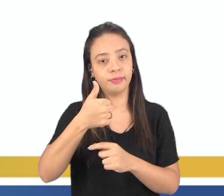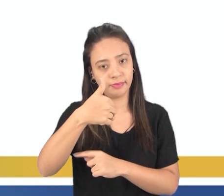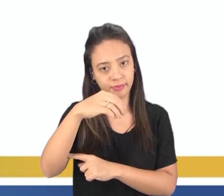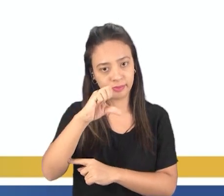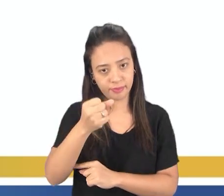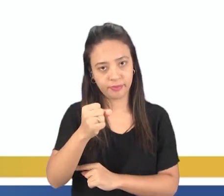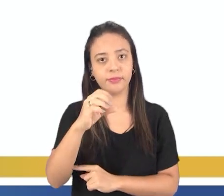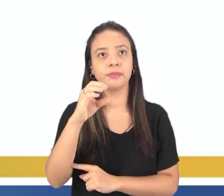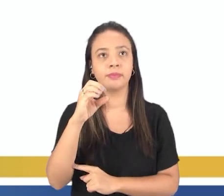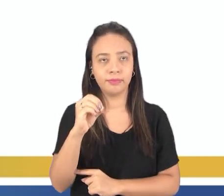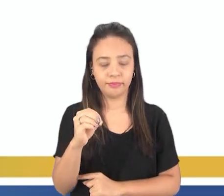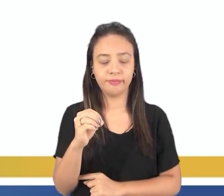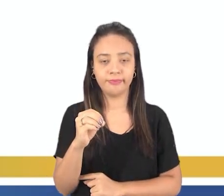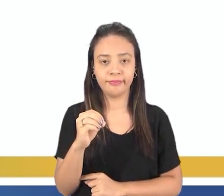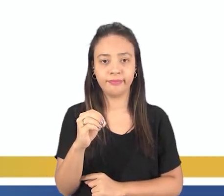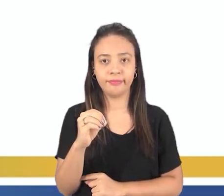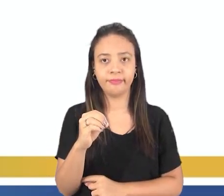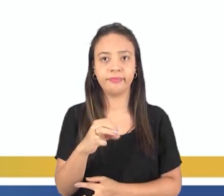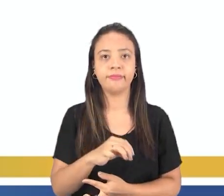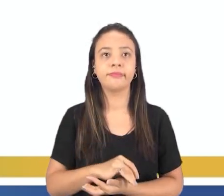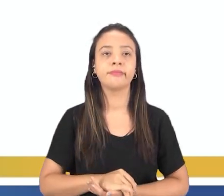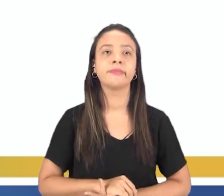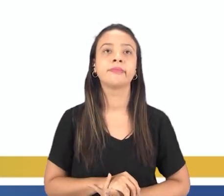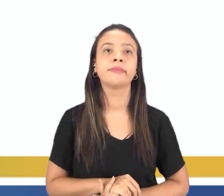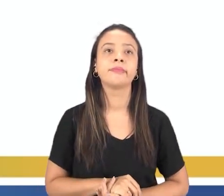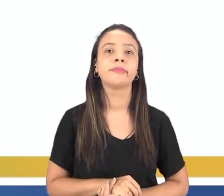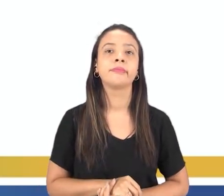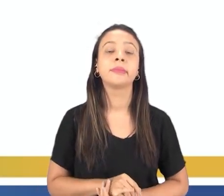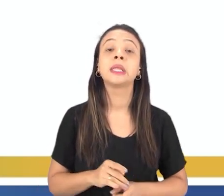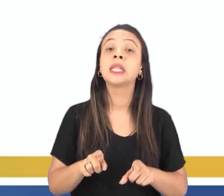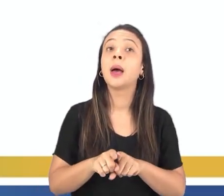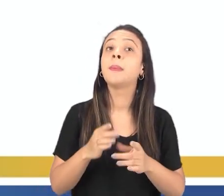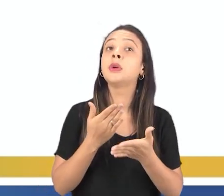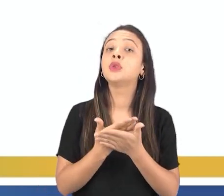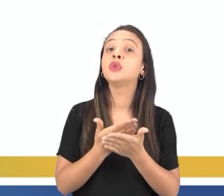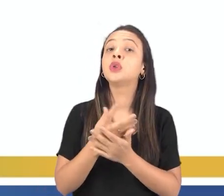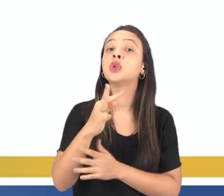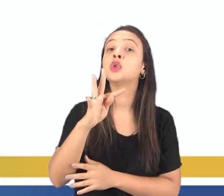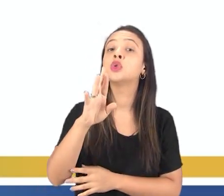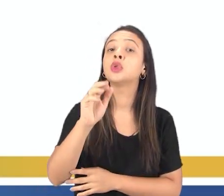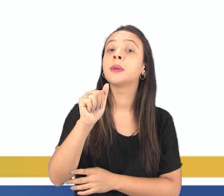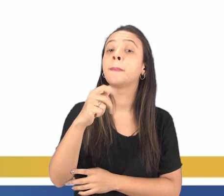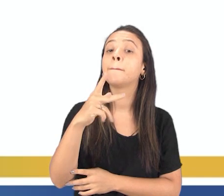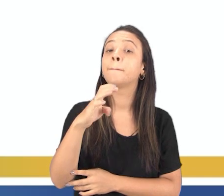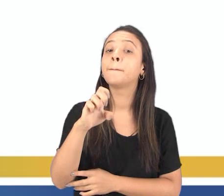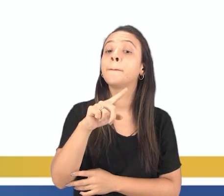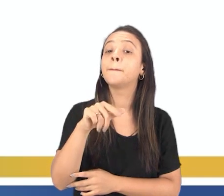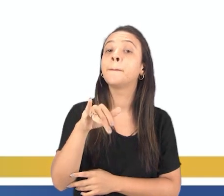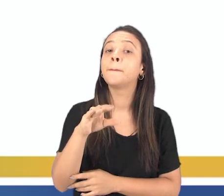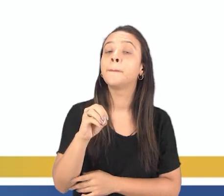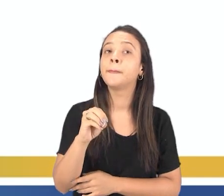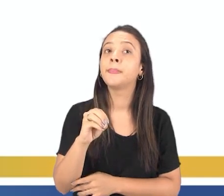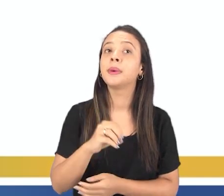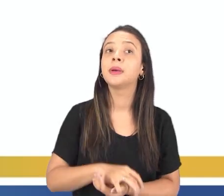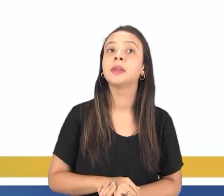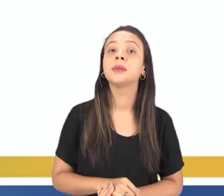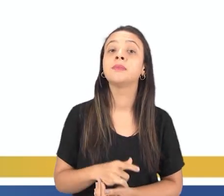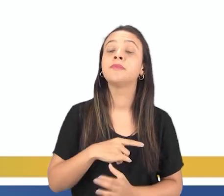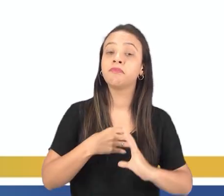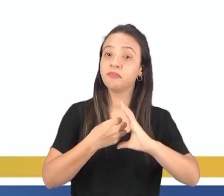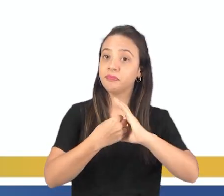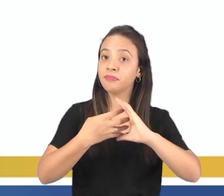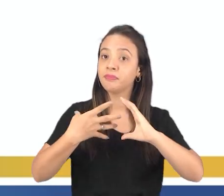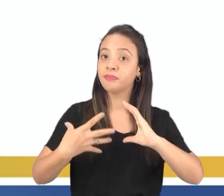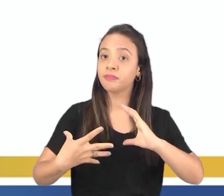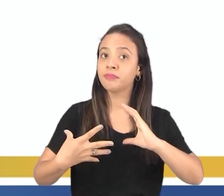180 graus certinho e nós vemos também que os trapézios pessoal eles são classificados